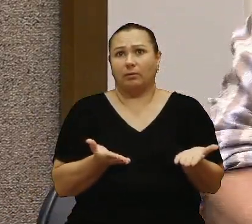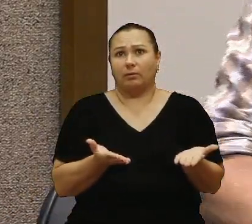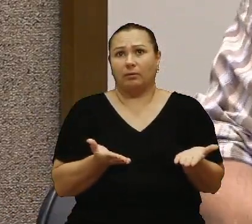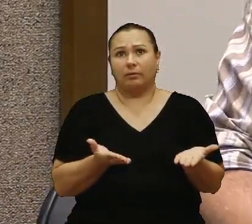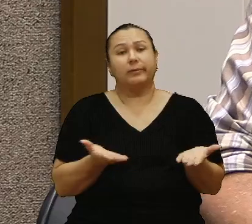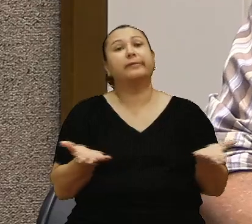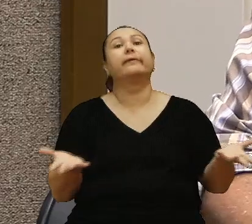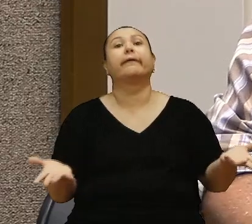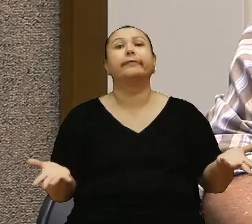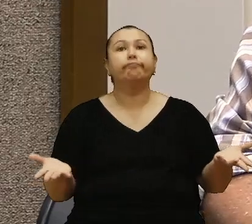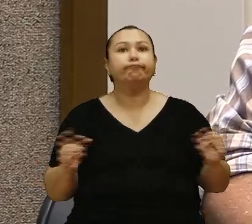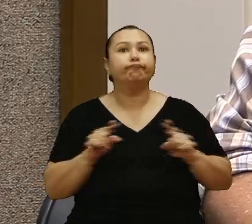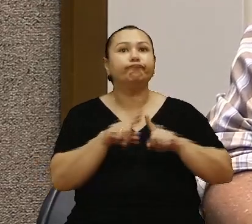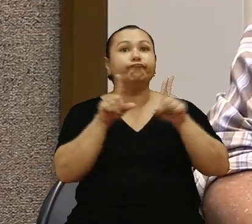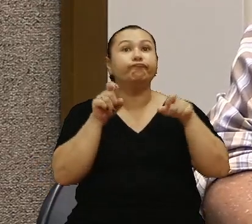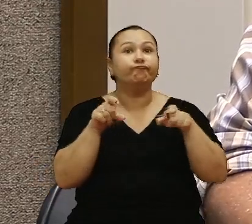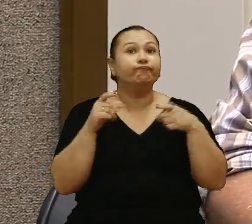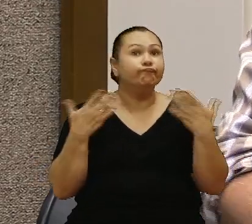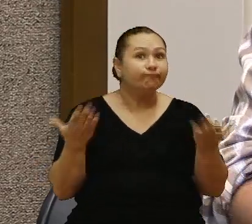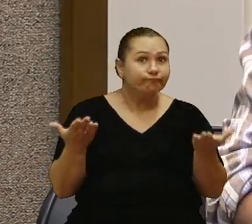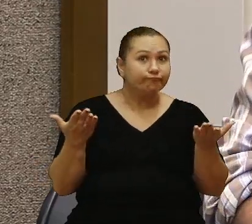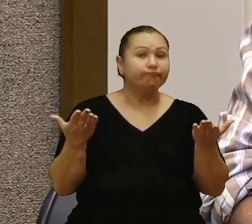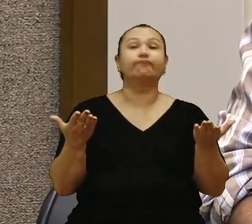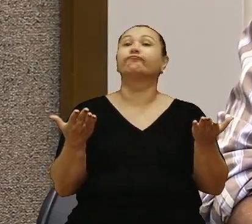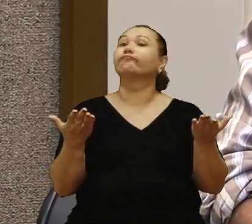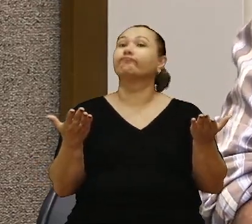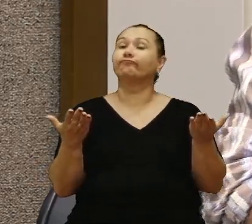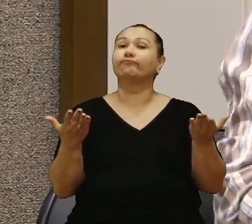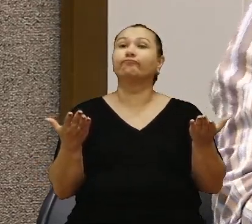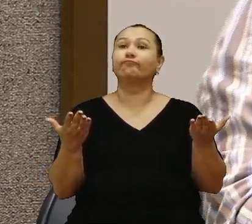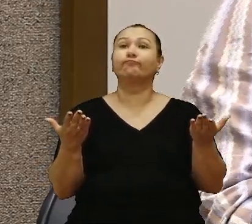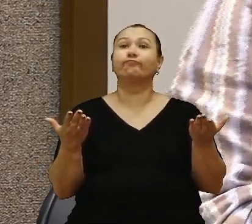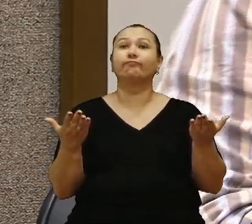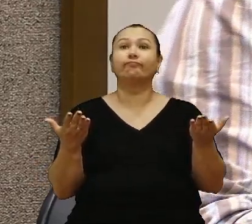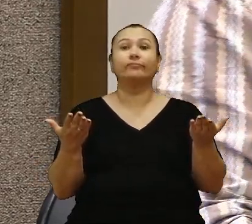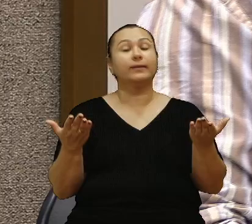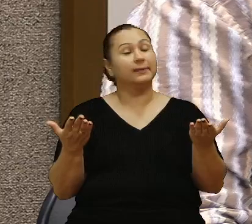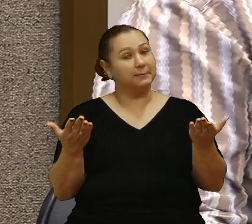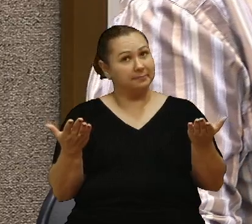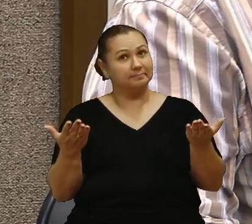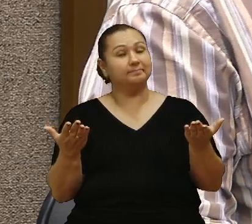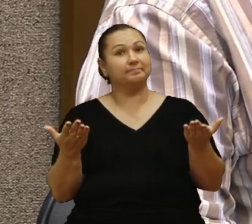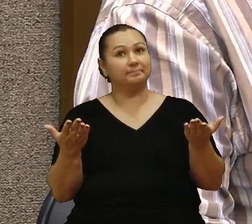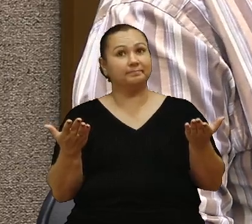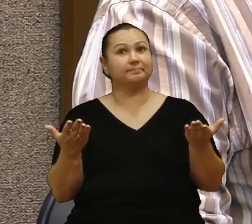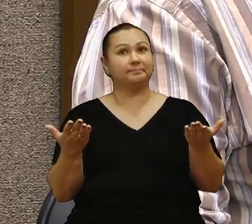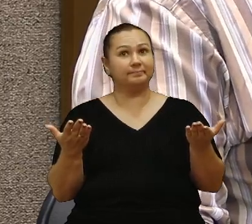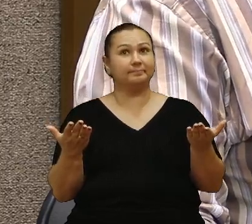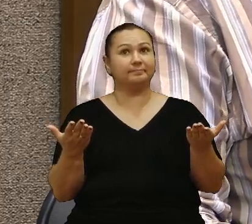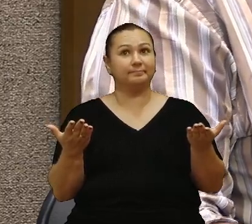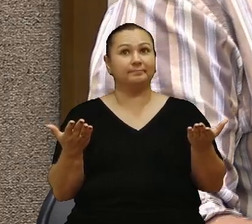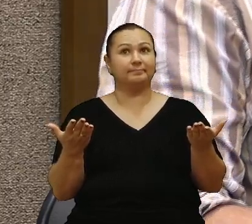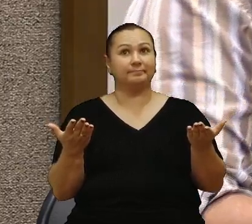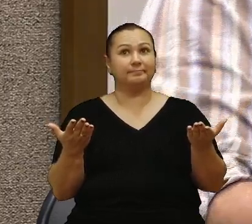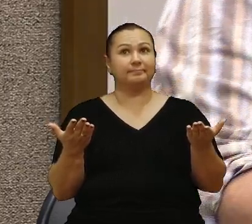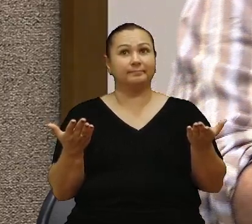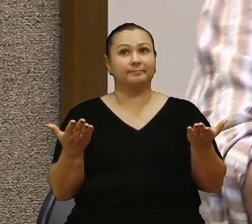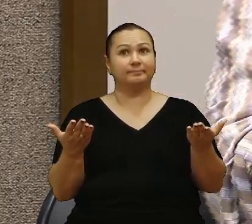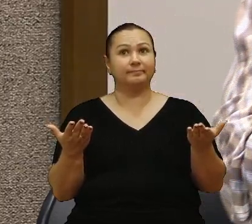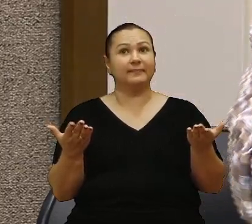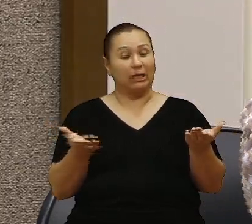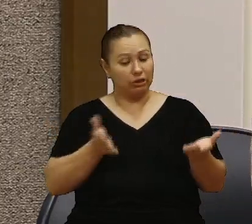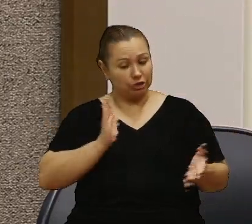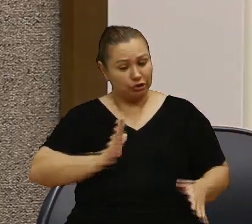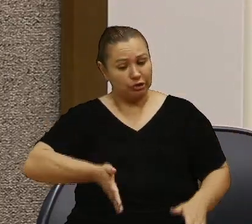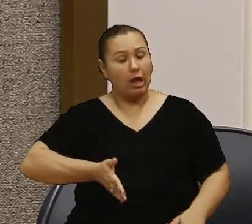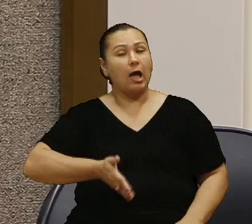E aí, portanto, Já aprovado